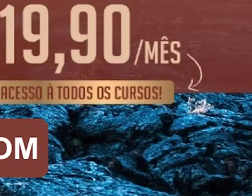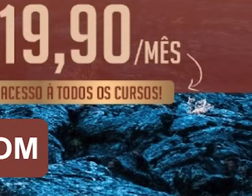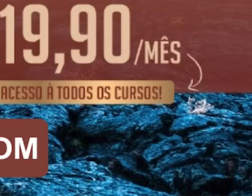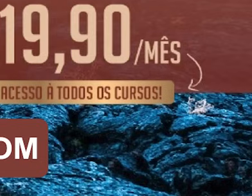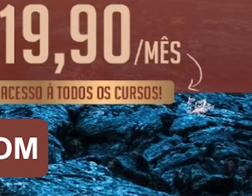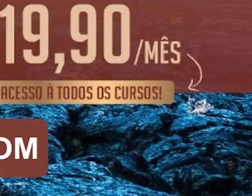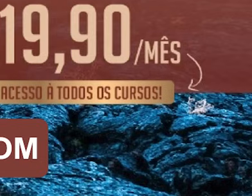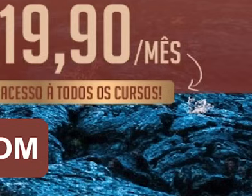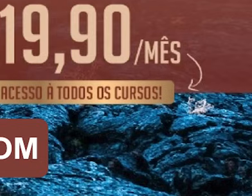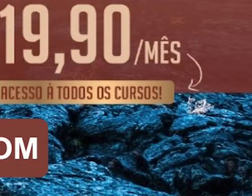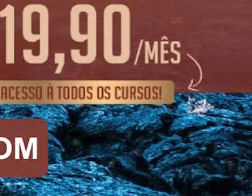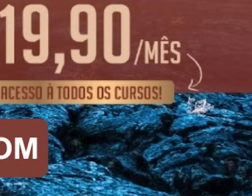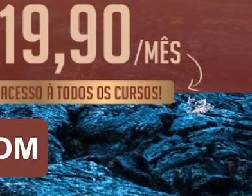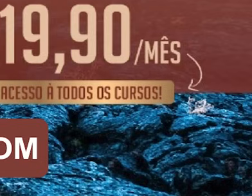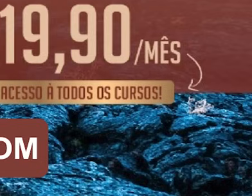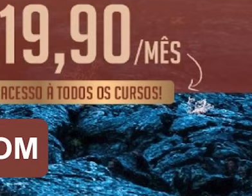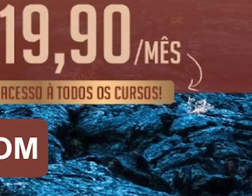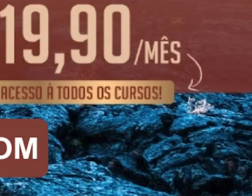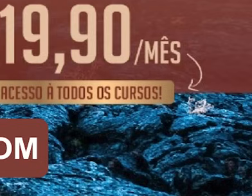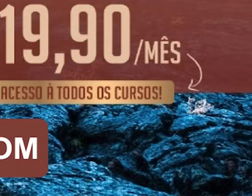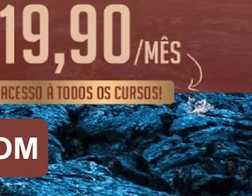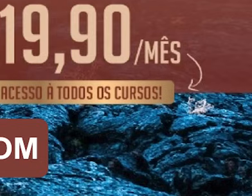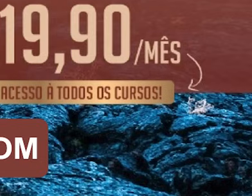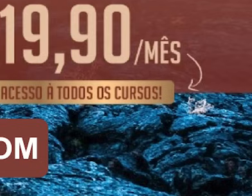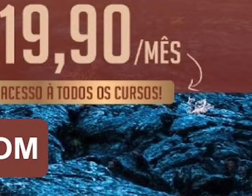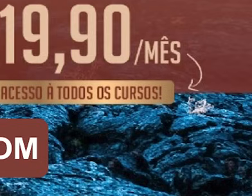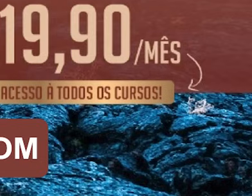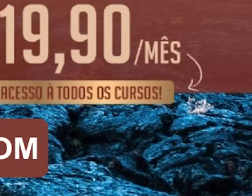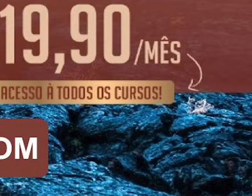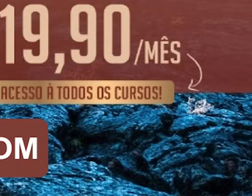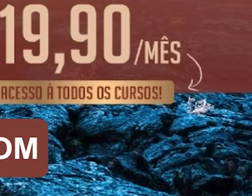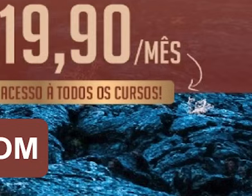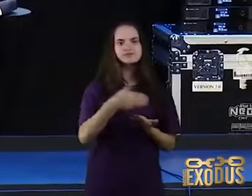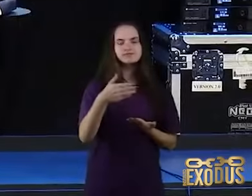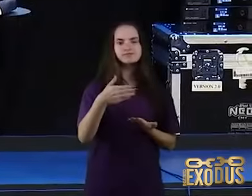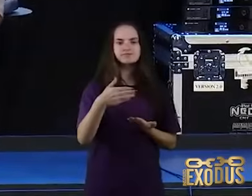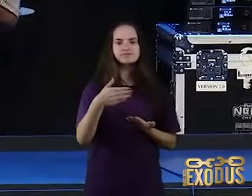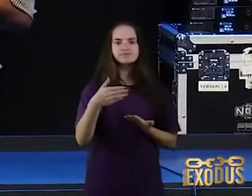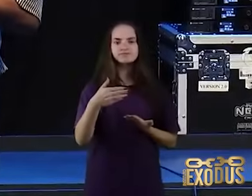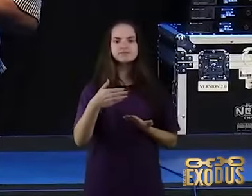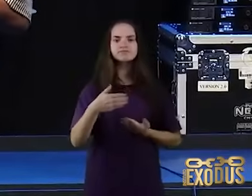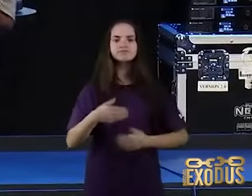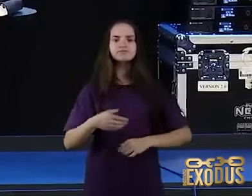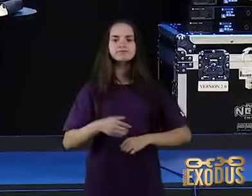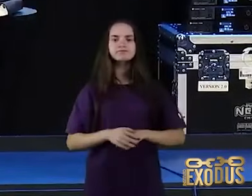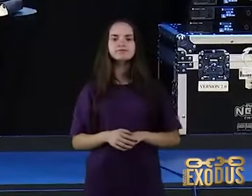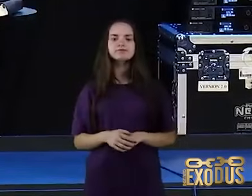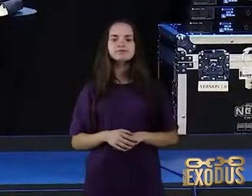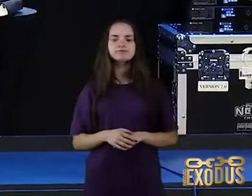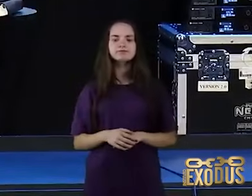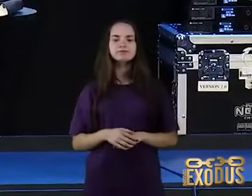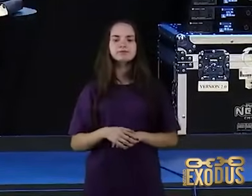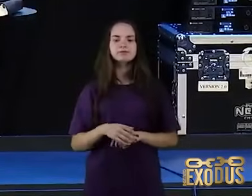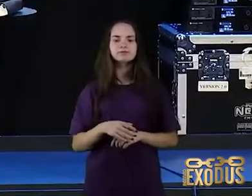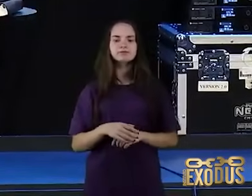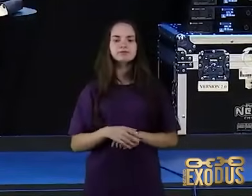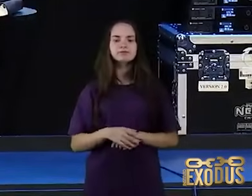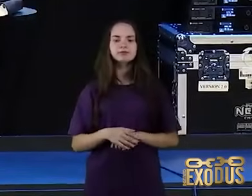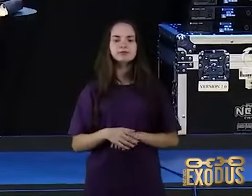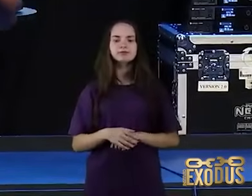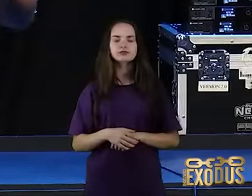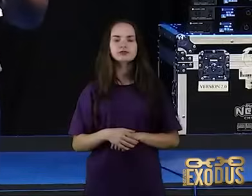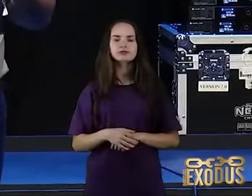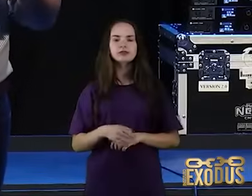existe um ano novo começando tempo é democrático para todos ninguém aqui